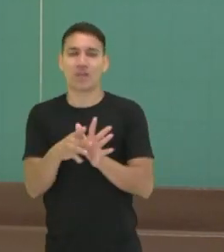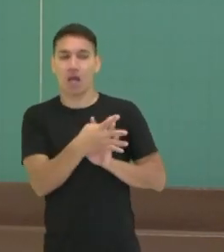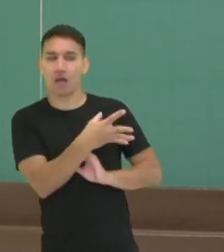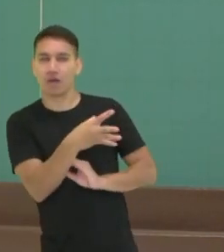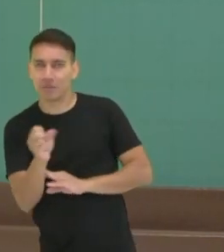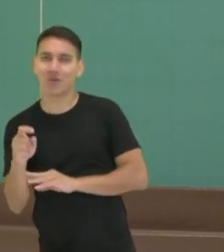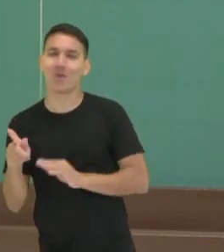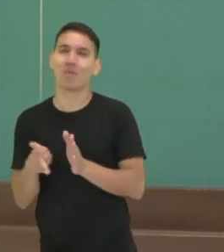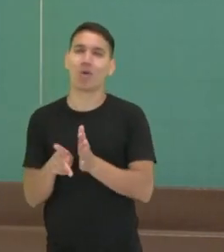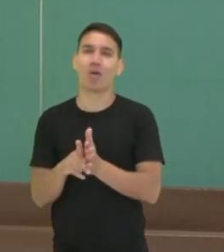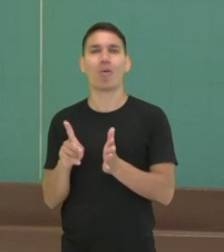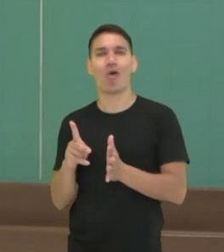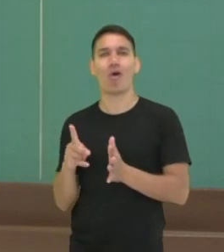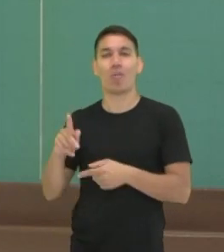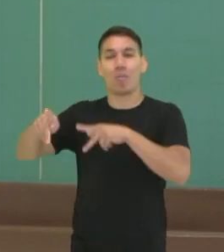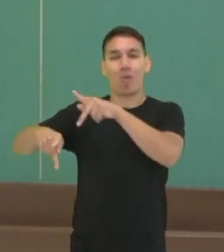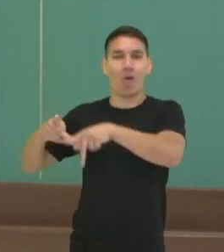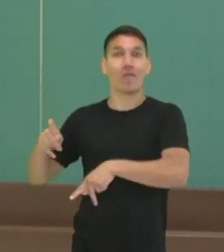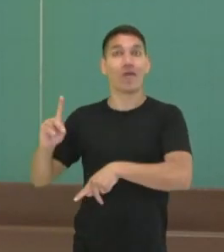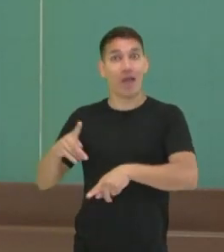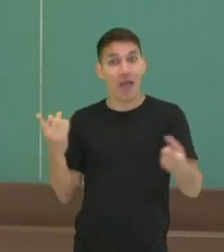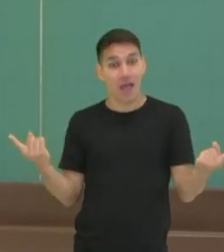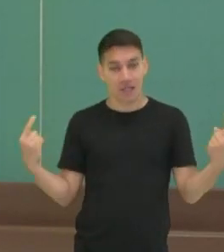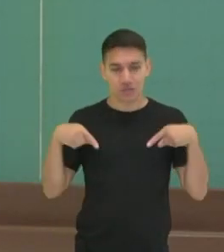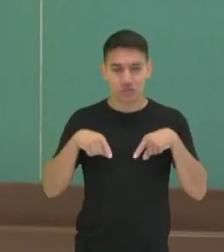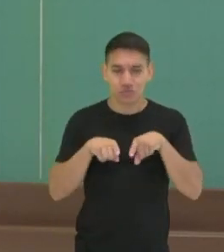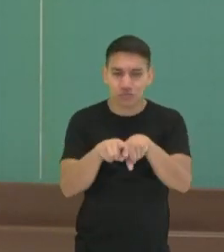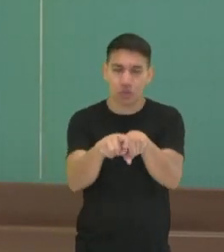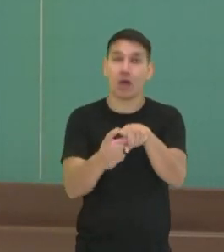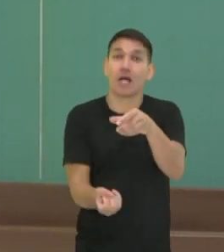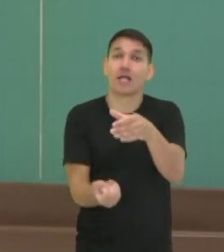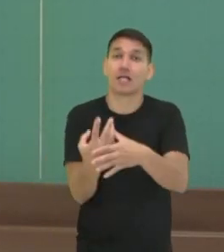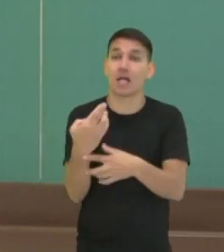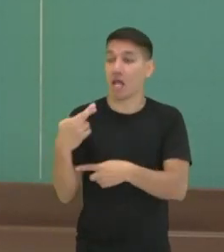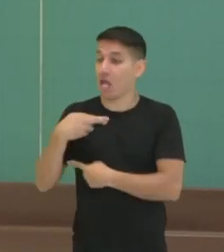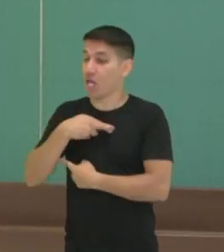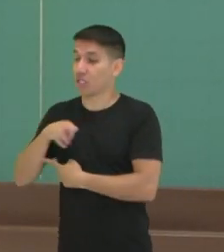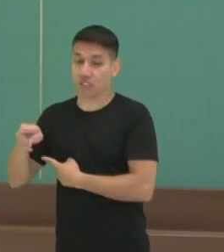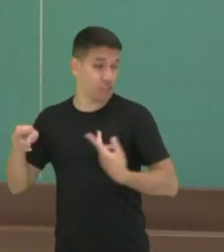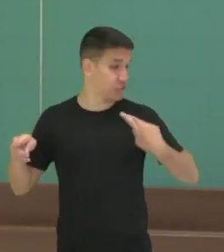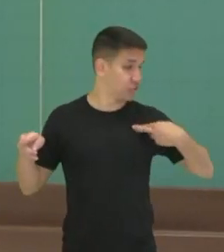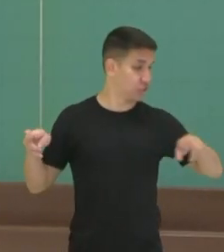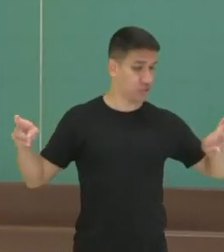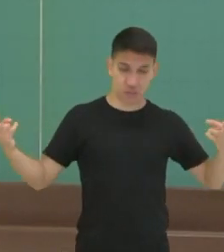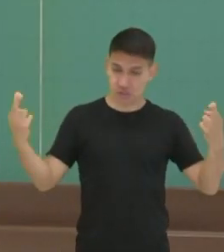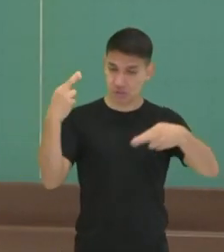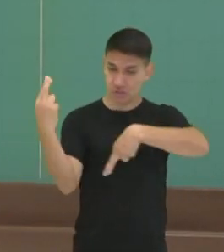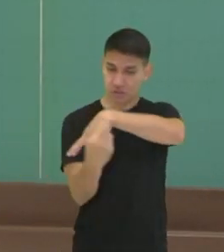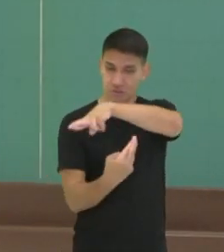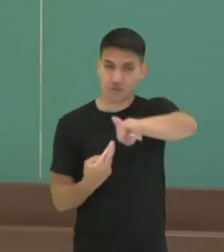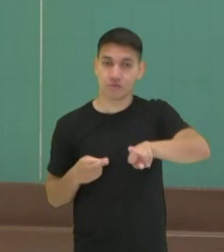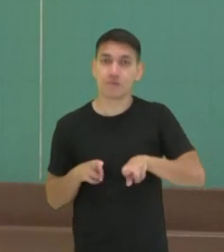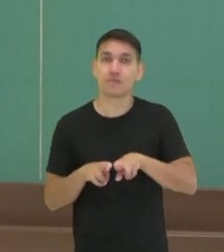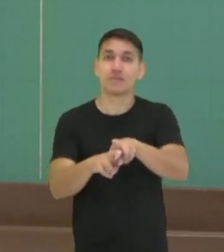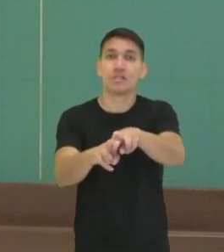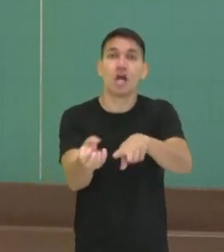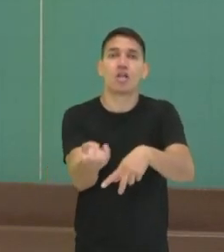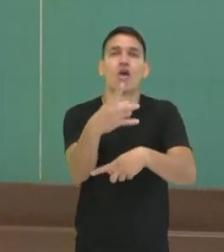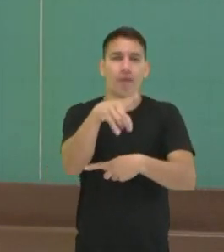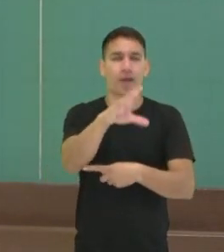o sincretismo, a mistura de duas religiões para formar uma nova. Essa nova seria o catolicismo romano na época,